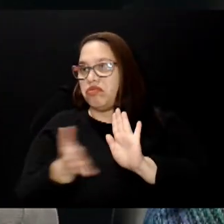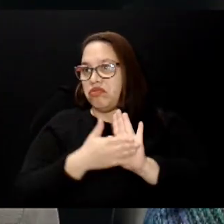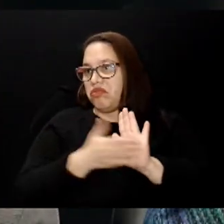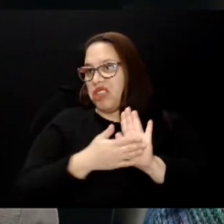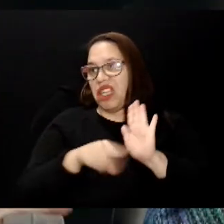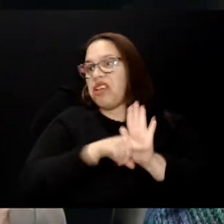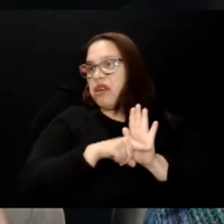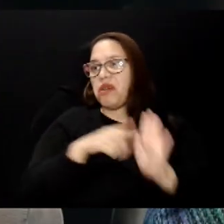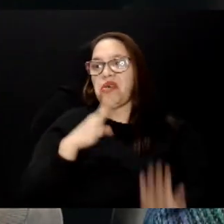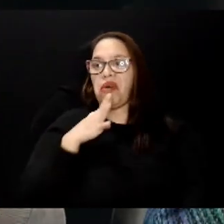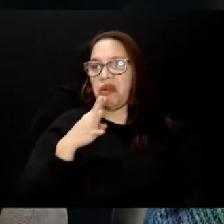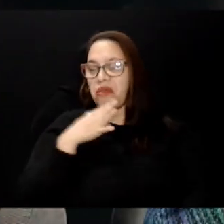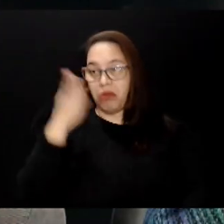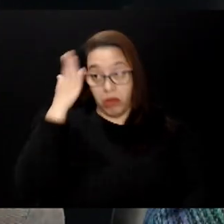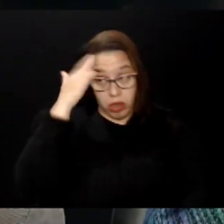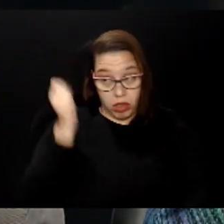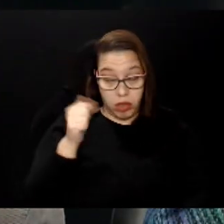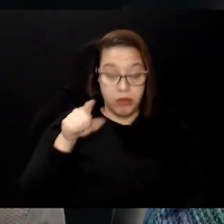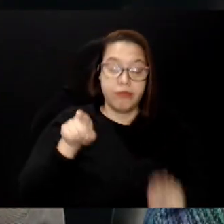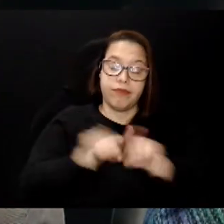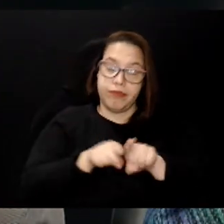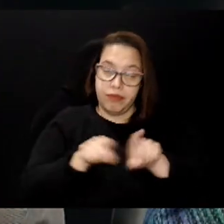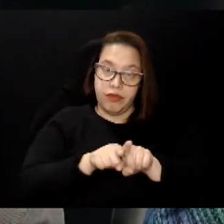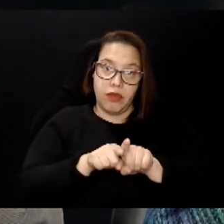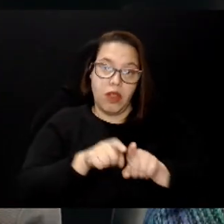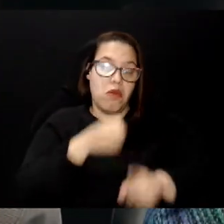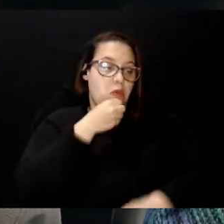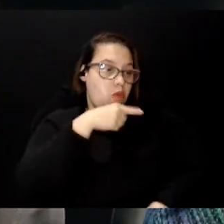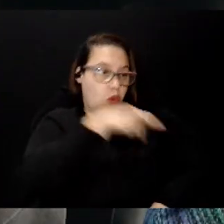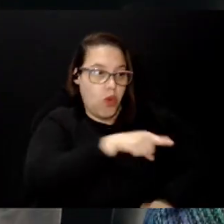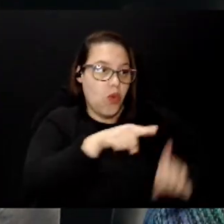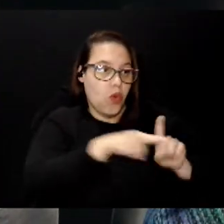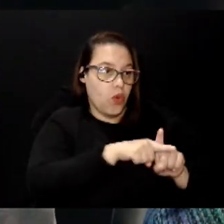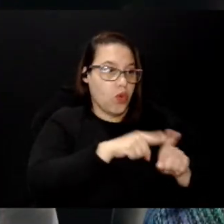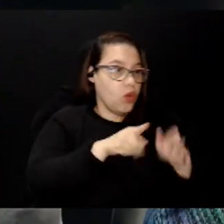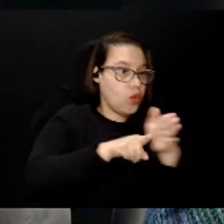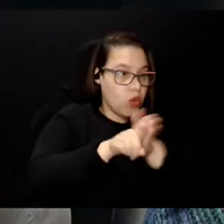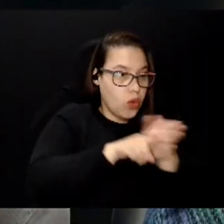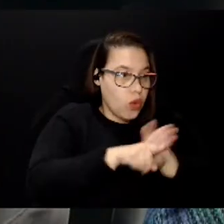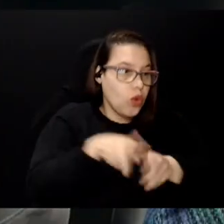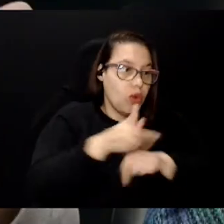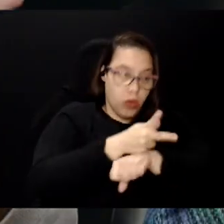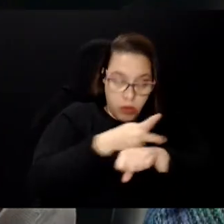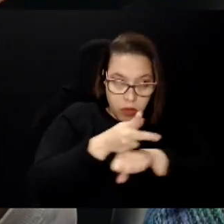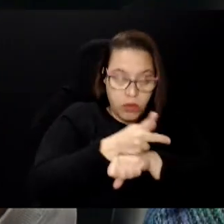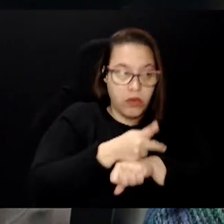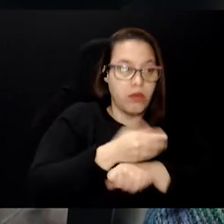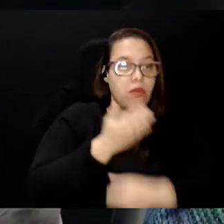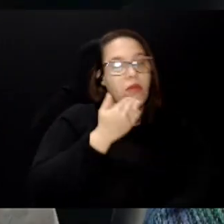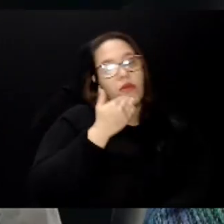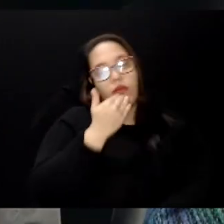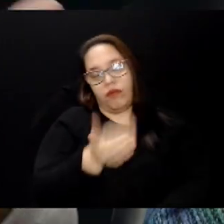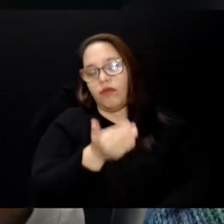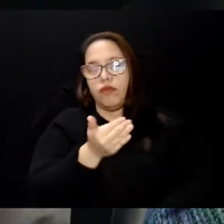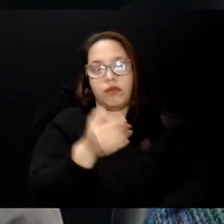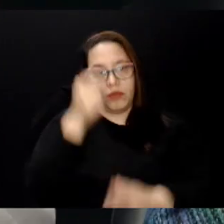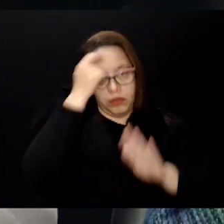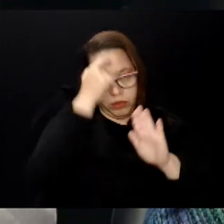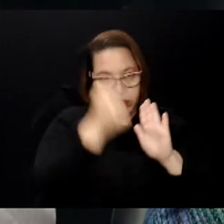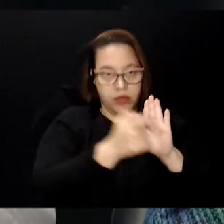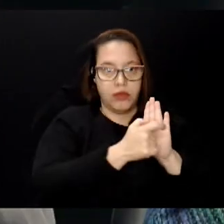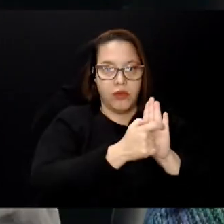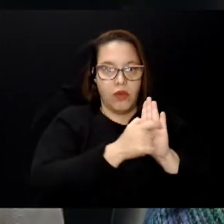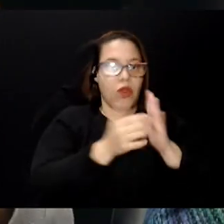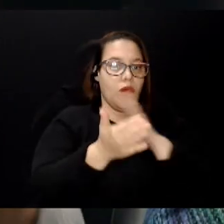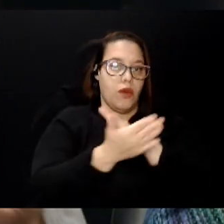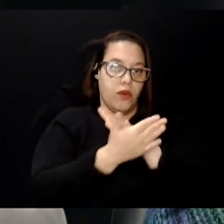sabe. Também tem uma forma positiva de você explorar isso, que é justamente pedindo para a inteligência artificial te ajudar a enxergar algo que talvez